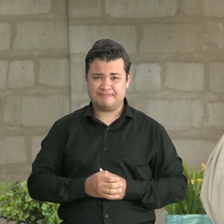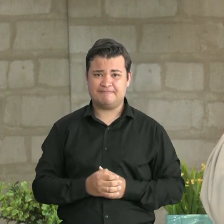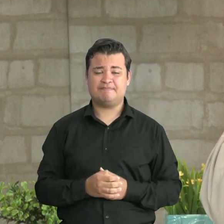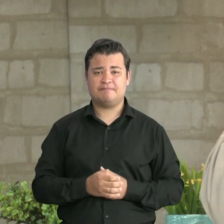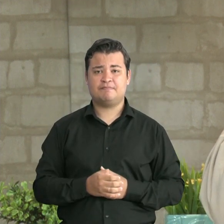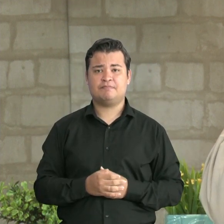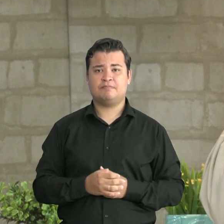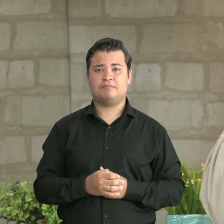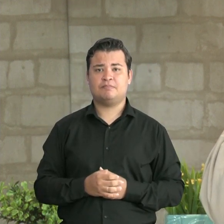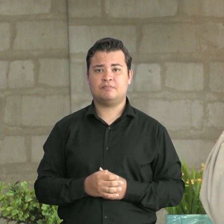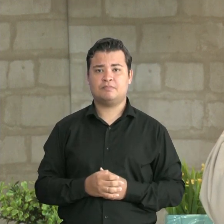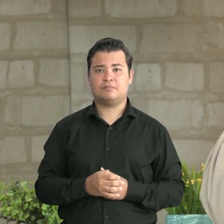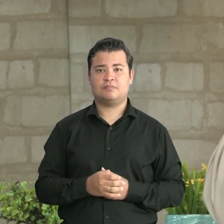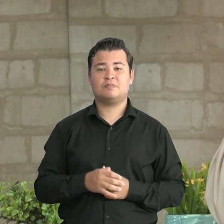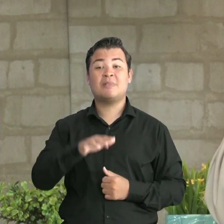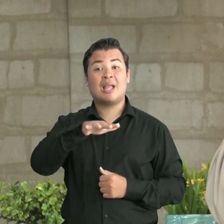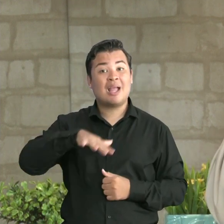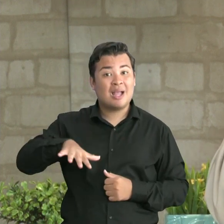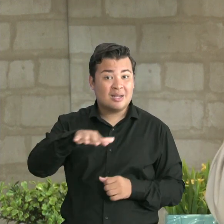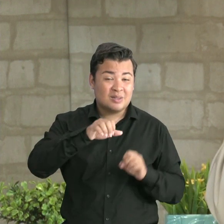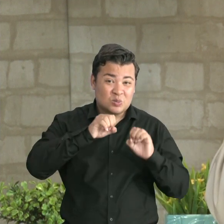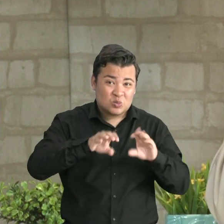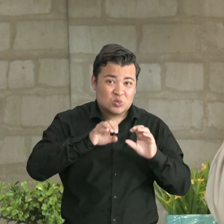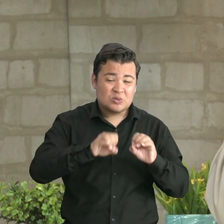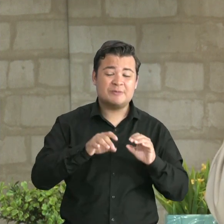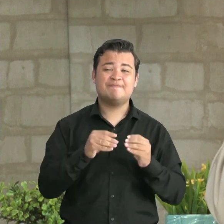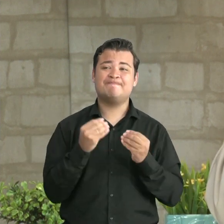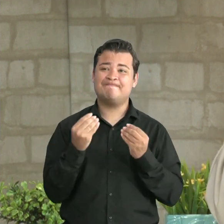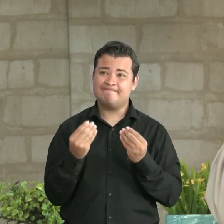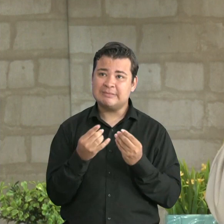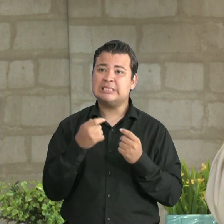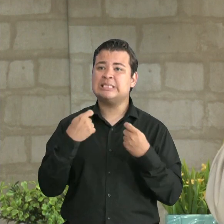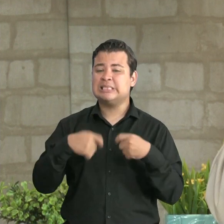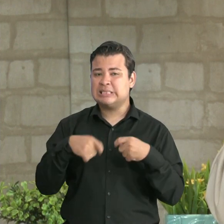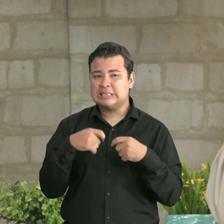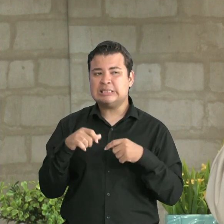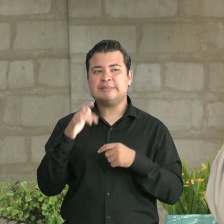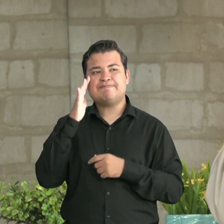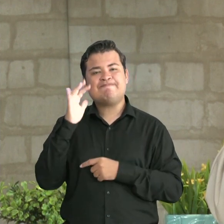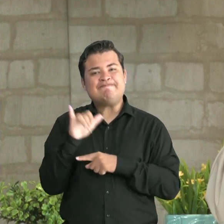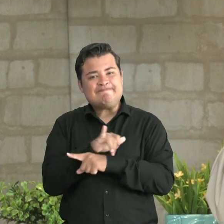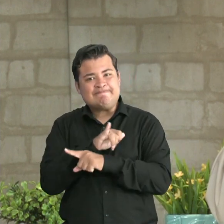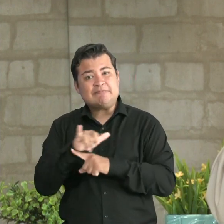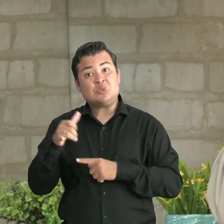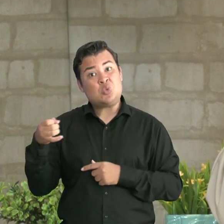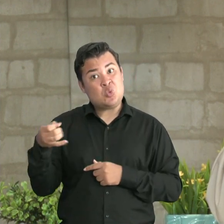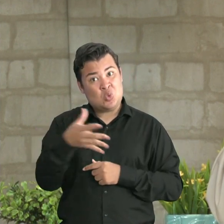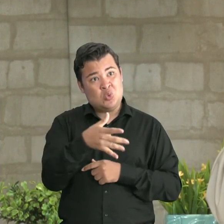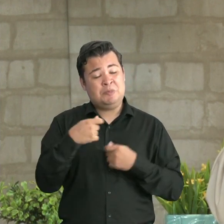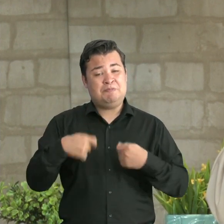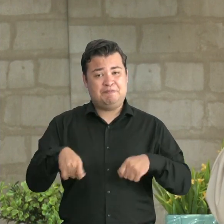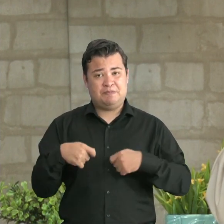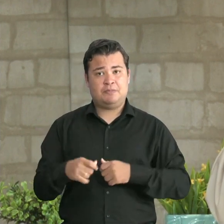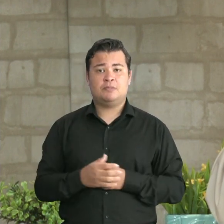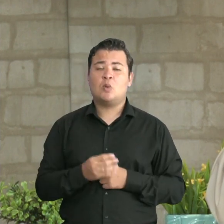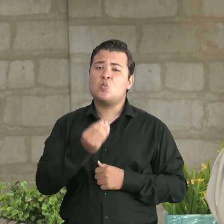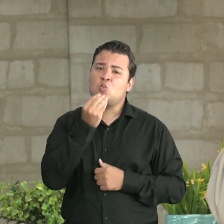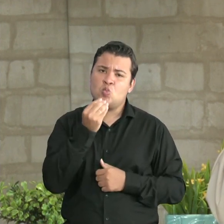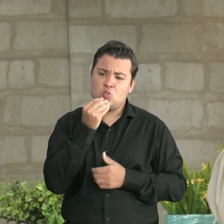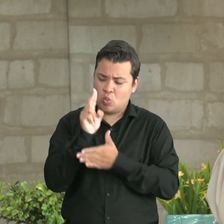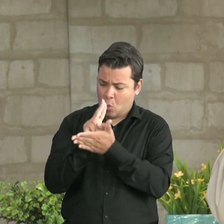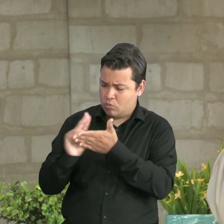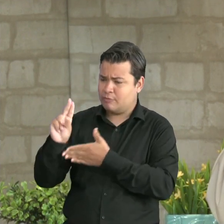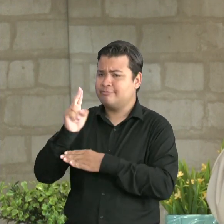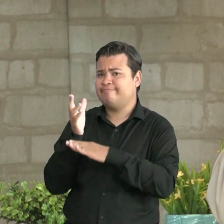cidadania. A educação vai ter que se repensar. Claro que a universidade contribui muito. Se não tivéssemos